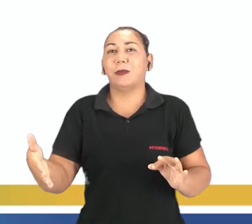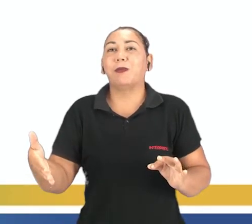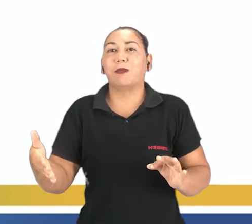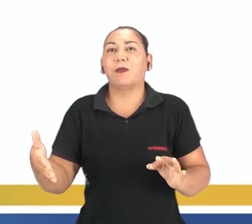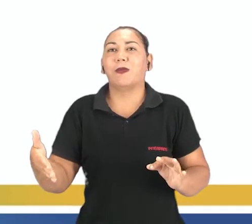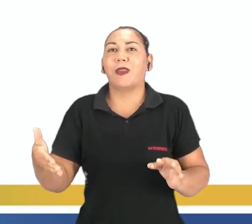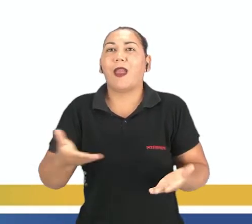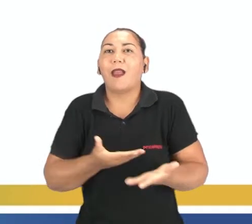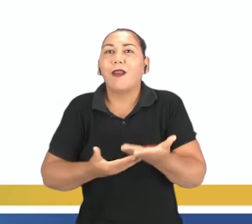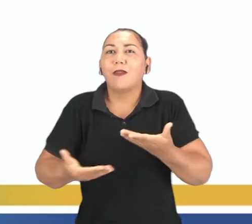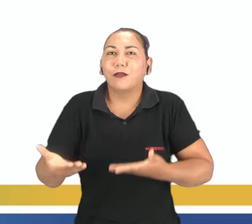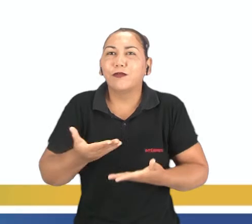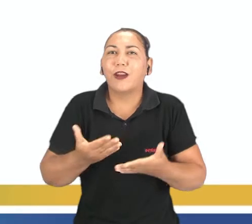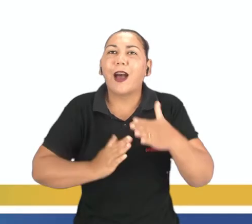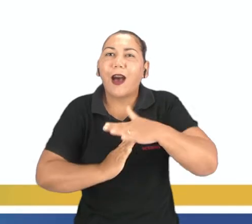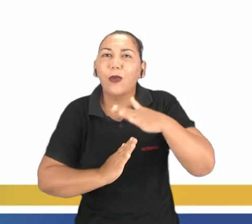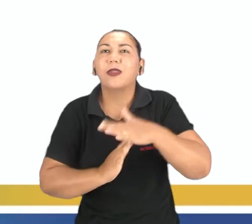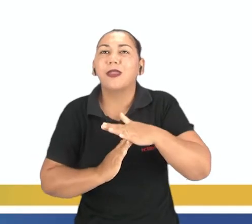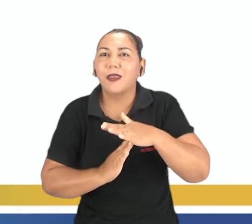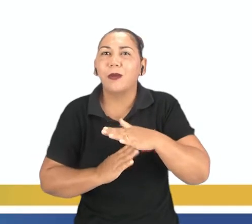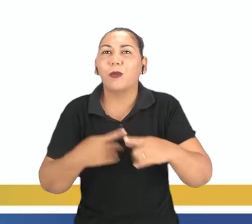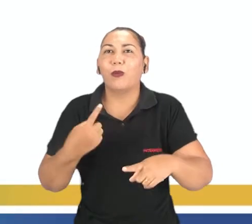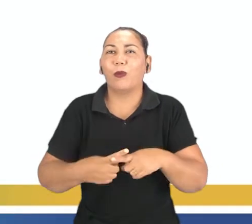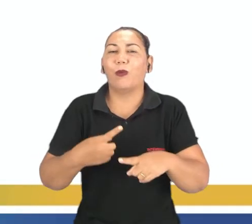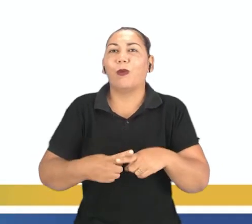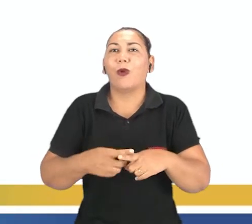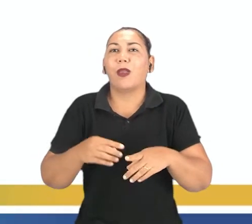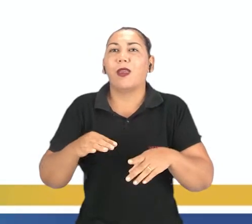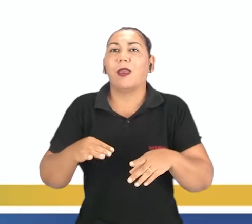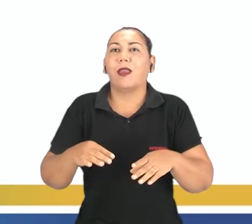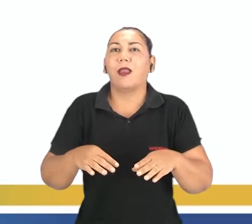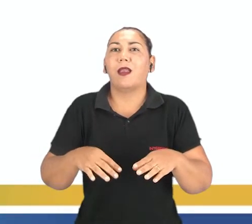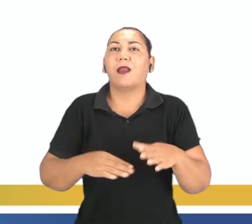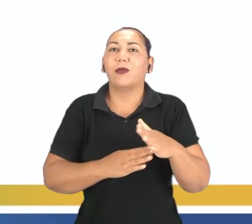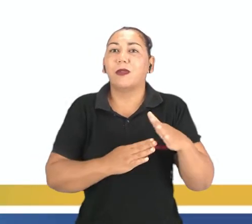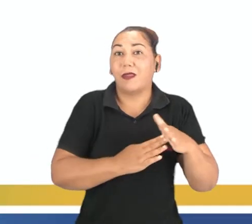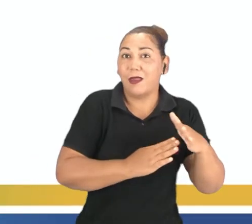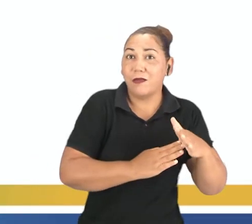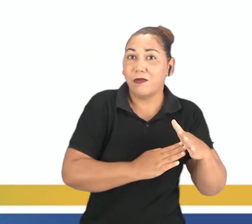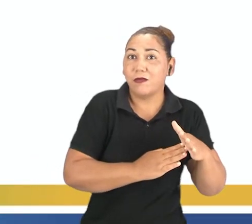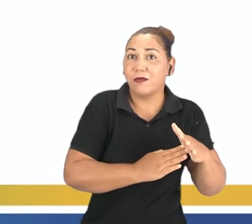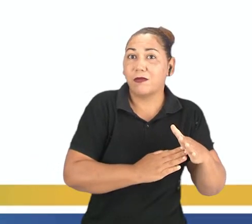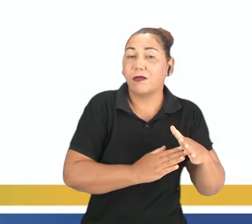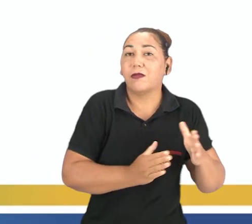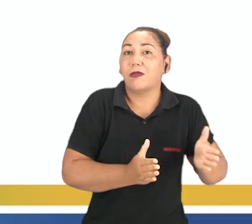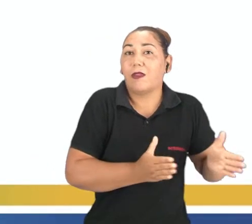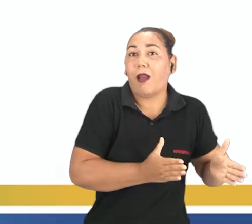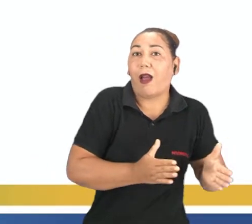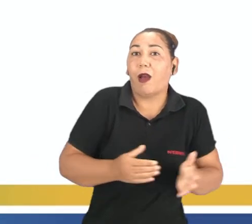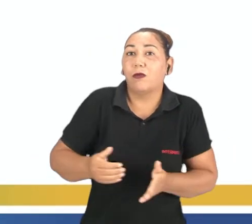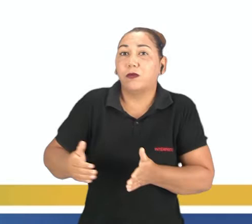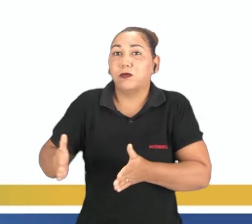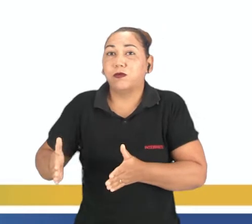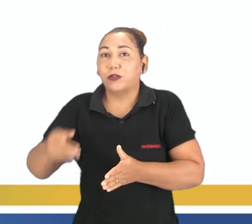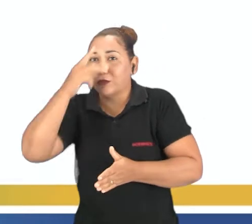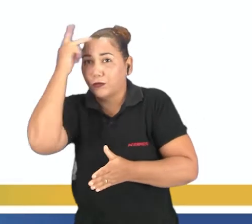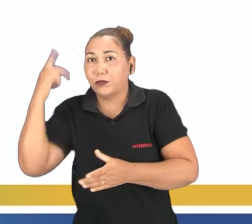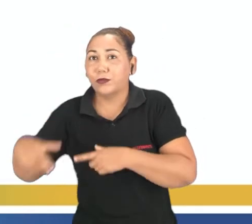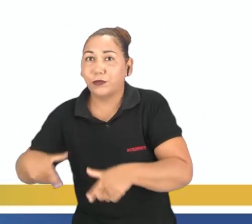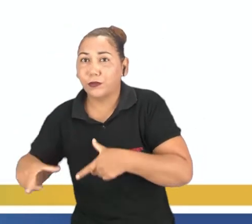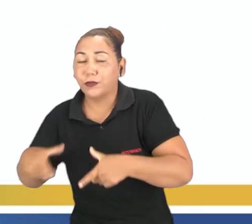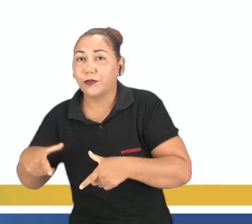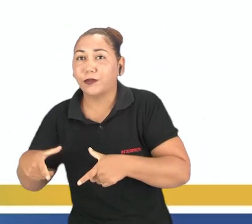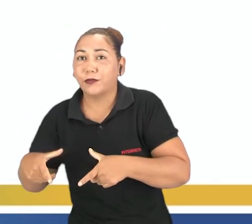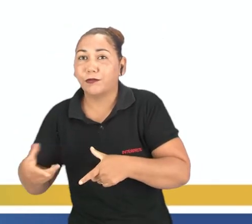percebe? Se ela é diretamente proporcional ao inverso do tempo, então a gente pode dizer que a grandeza, funcionários e